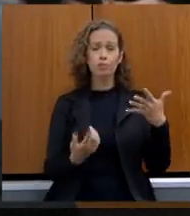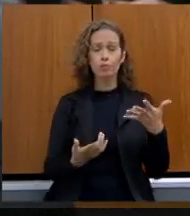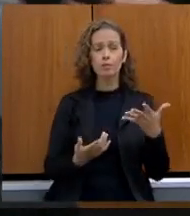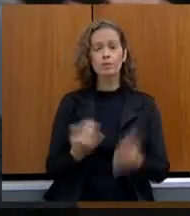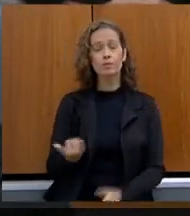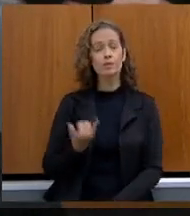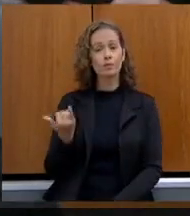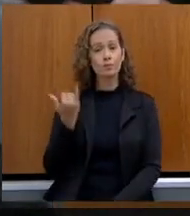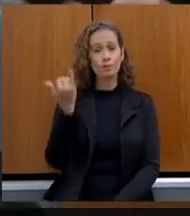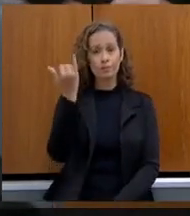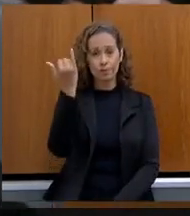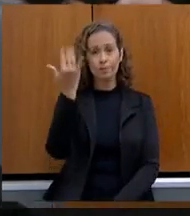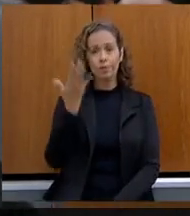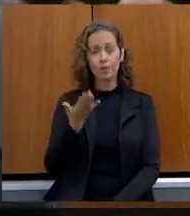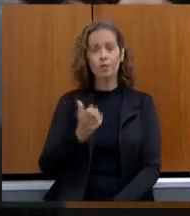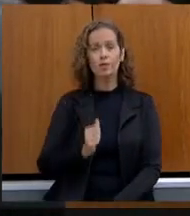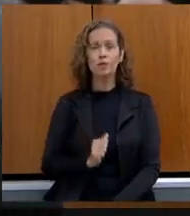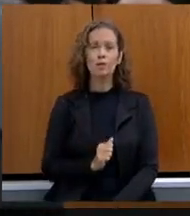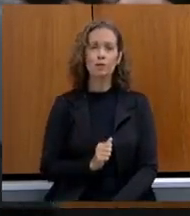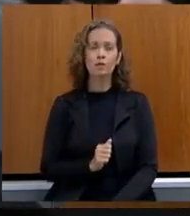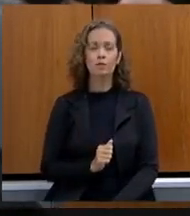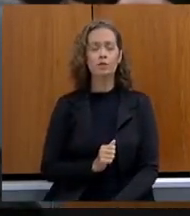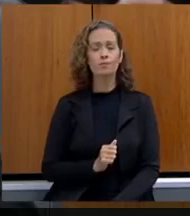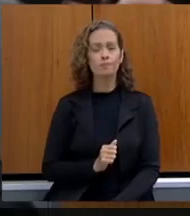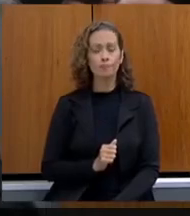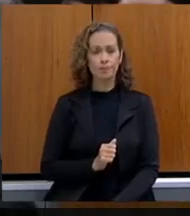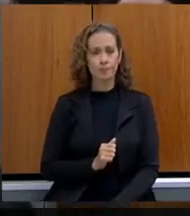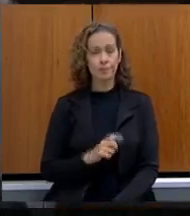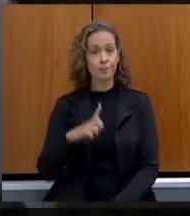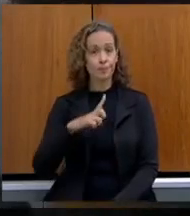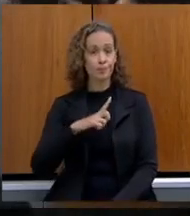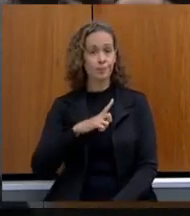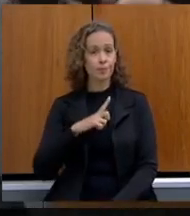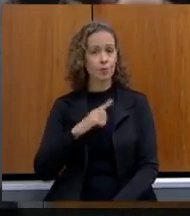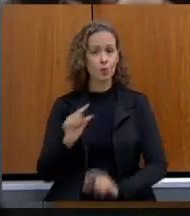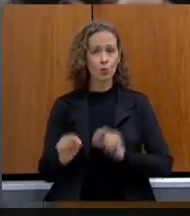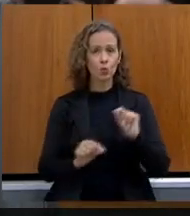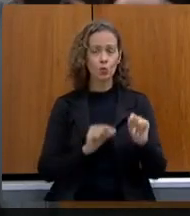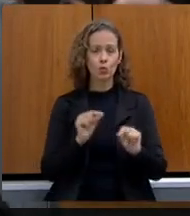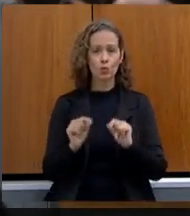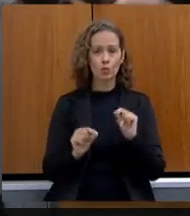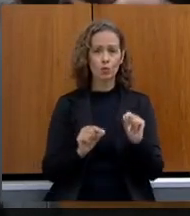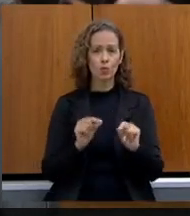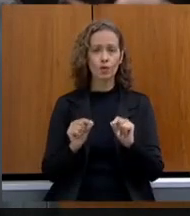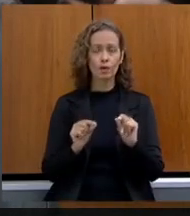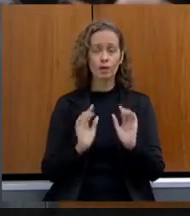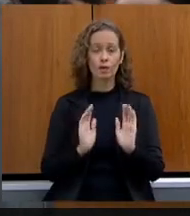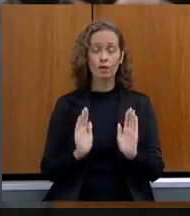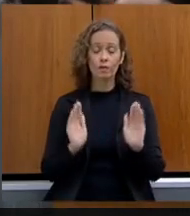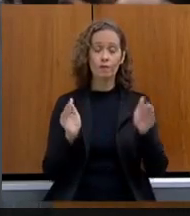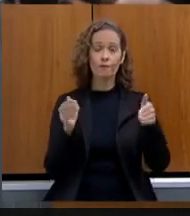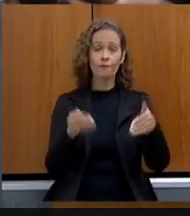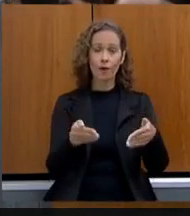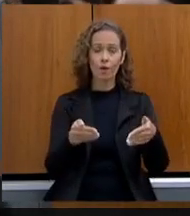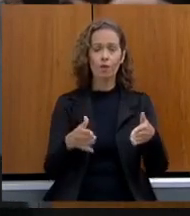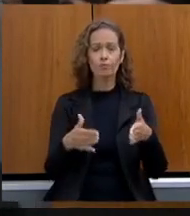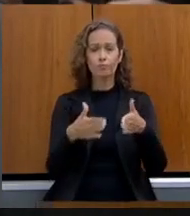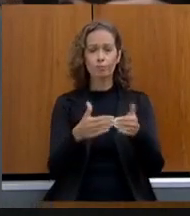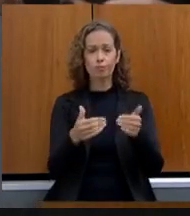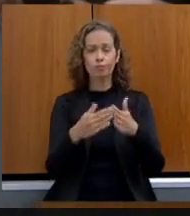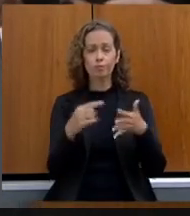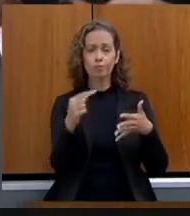que estão demandando né os maior maior é o foco né de solicitação